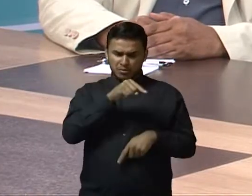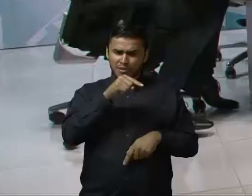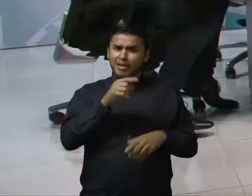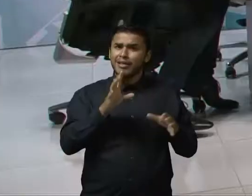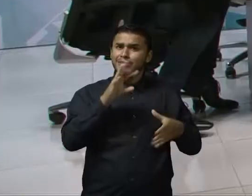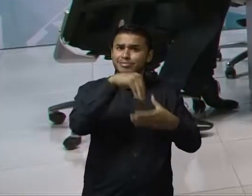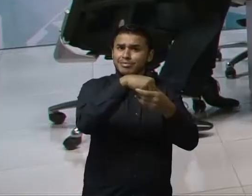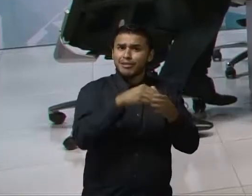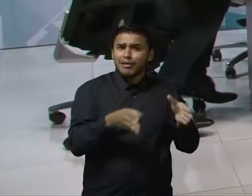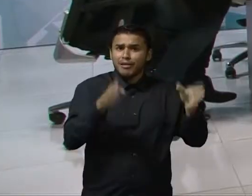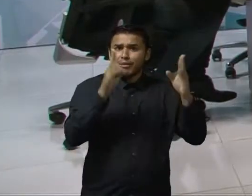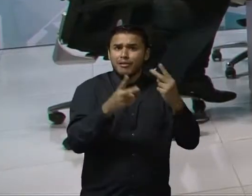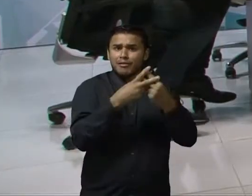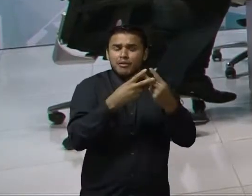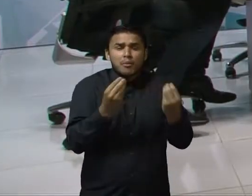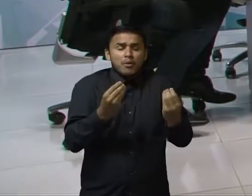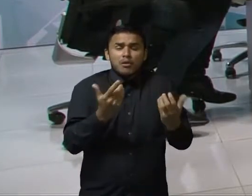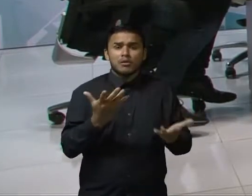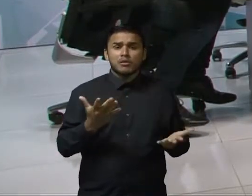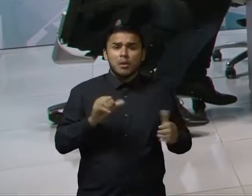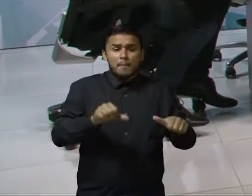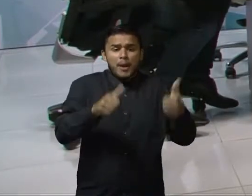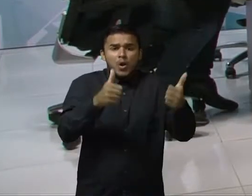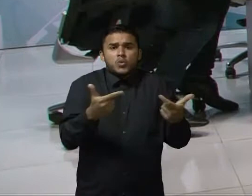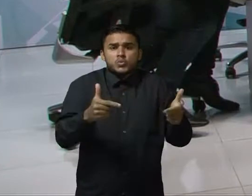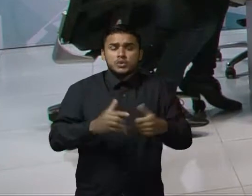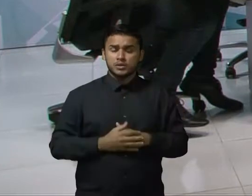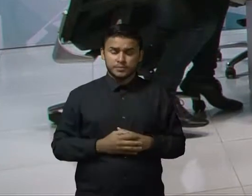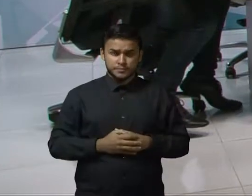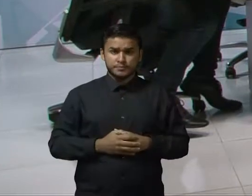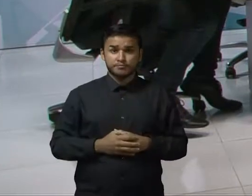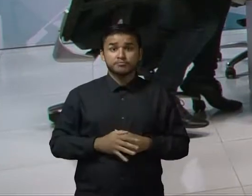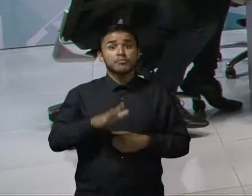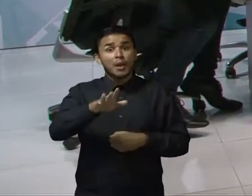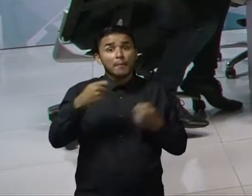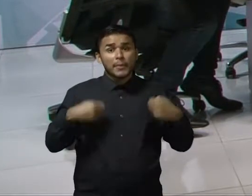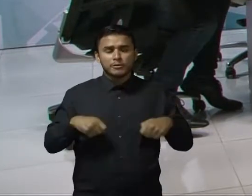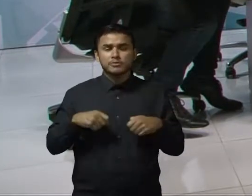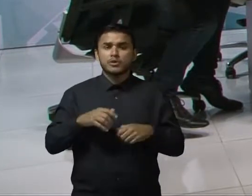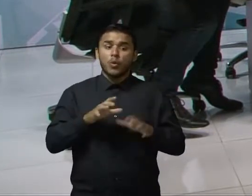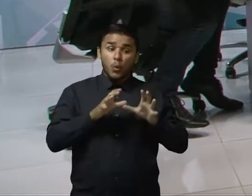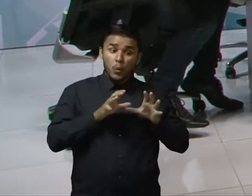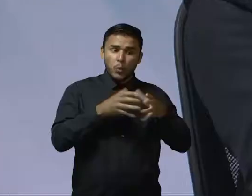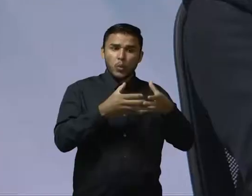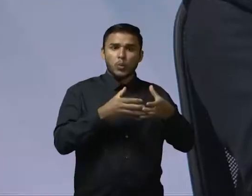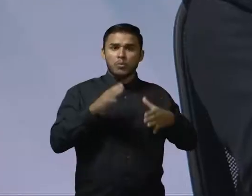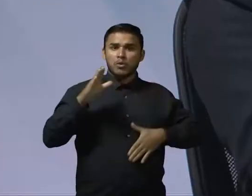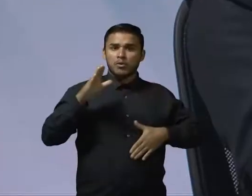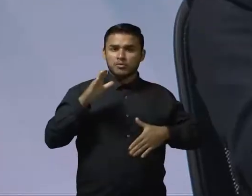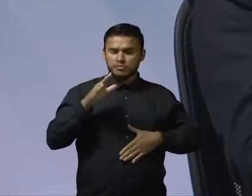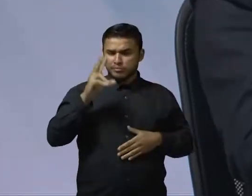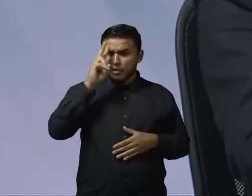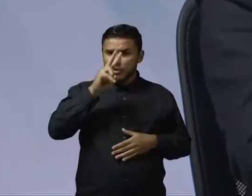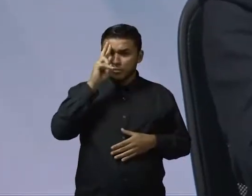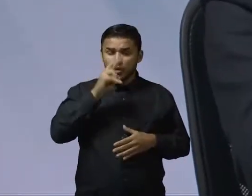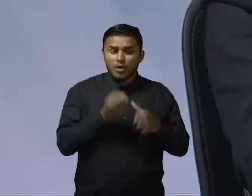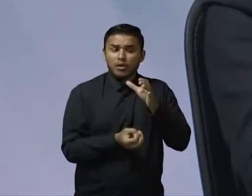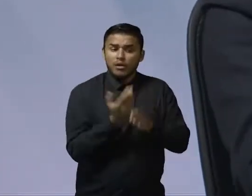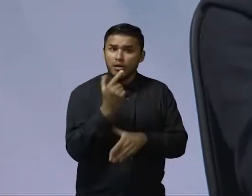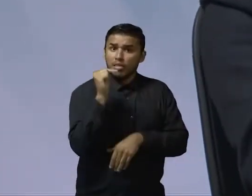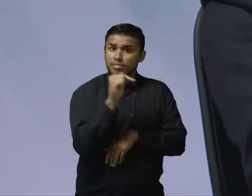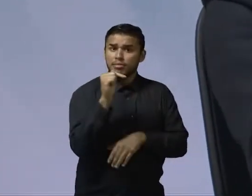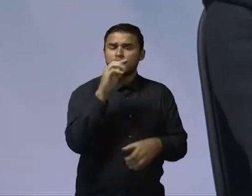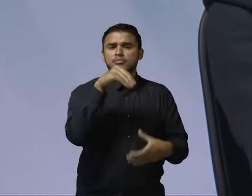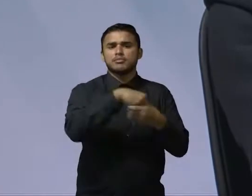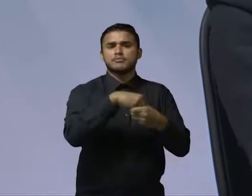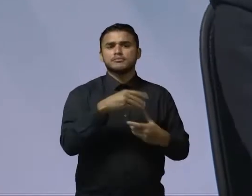para melhorias das condições carcerárias, que foram, na verdade, a origem das facções. Você primeiro tem uma degradação das condições